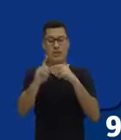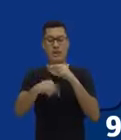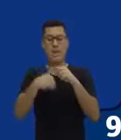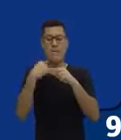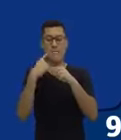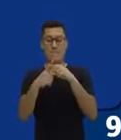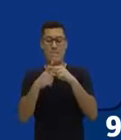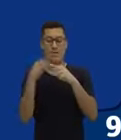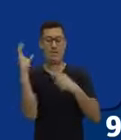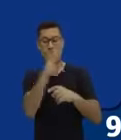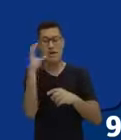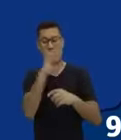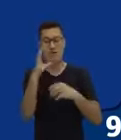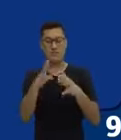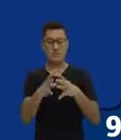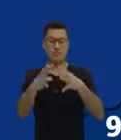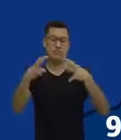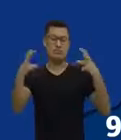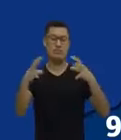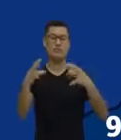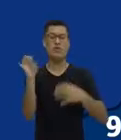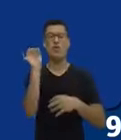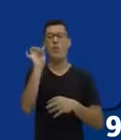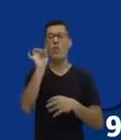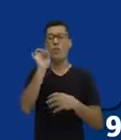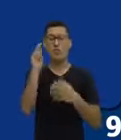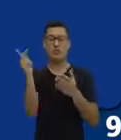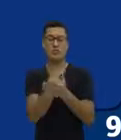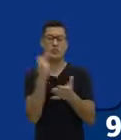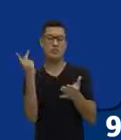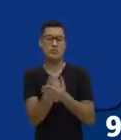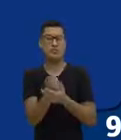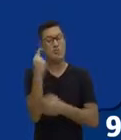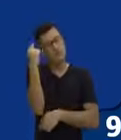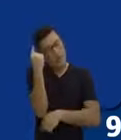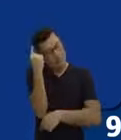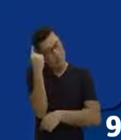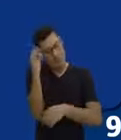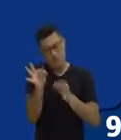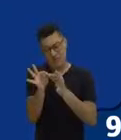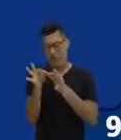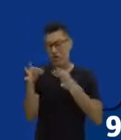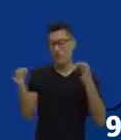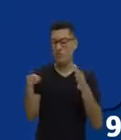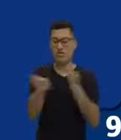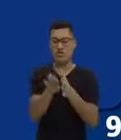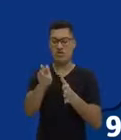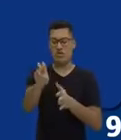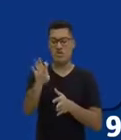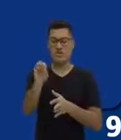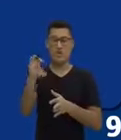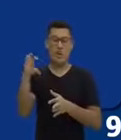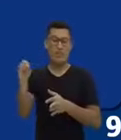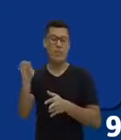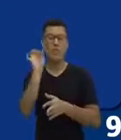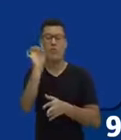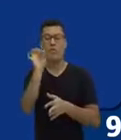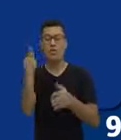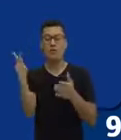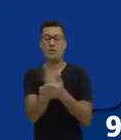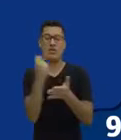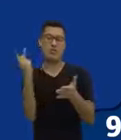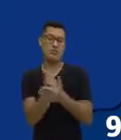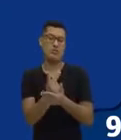ele cresce, tá certo? Então, o que vai acontecer? O cara pensa, ainda está longe de 5 mil, mas o que vai acontecer? Eu vou pegar